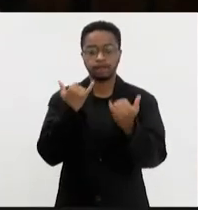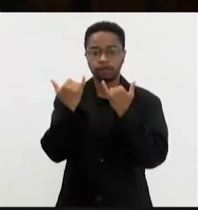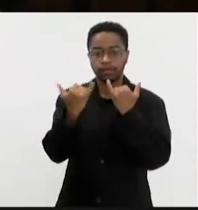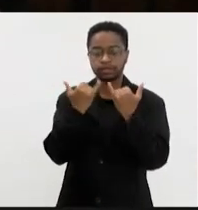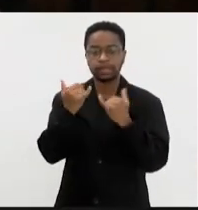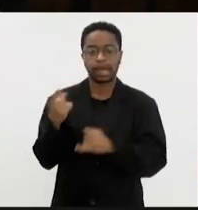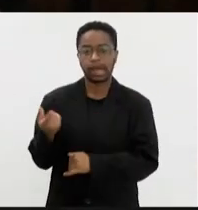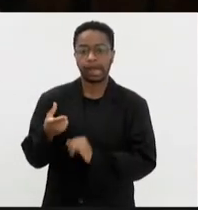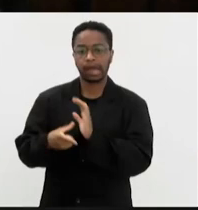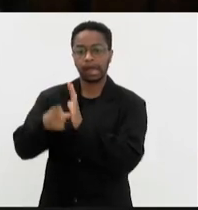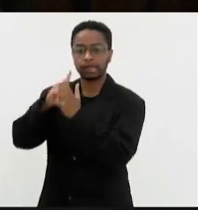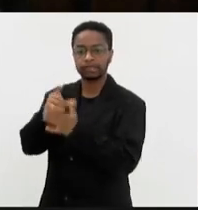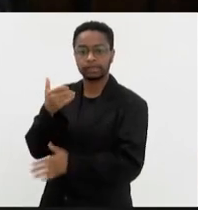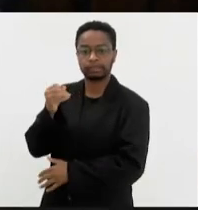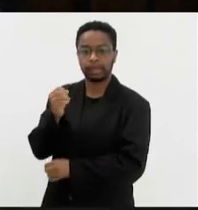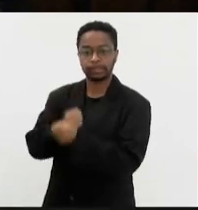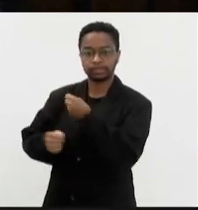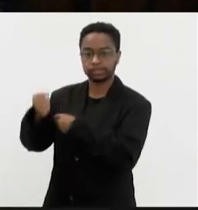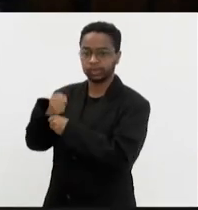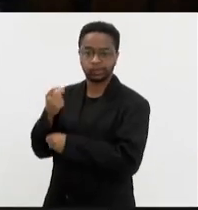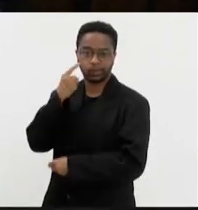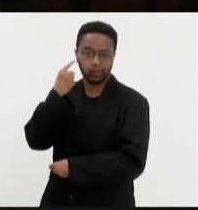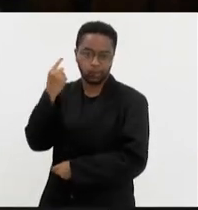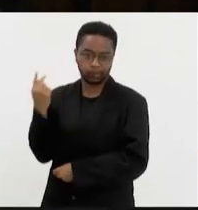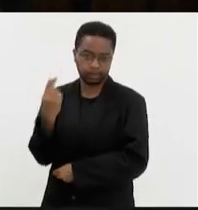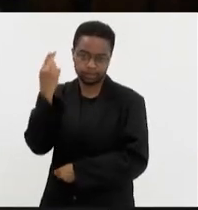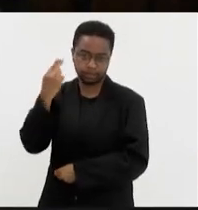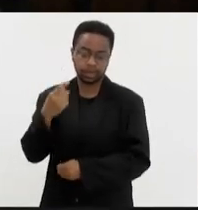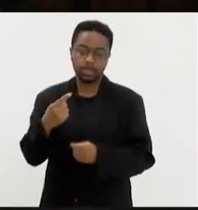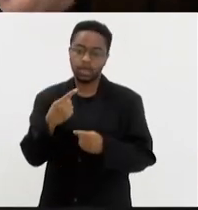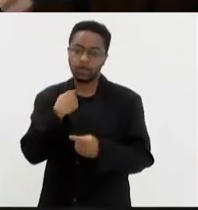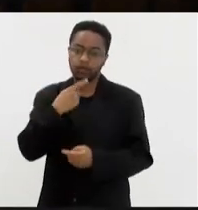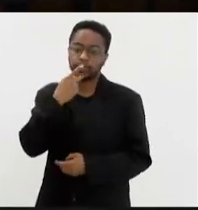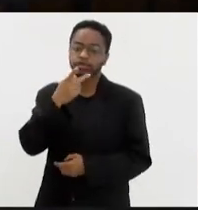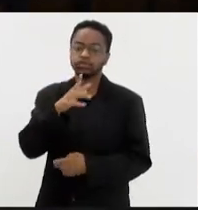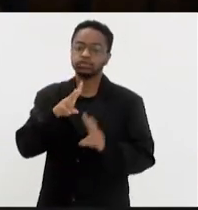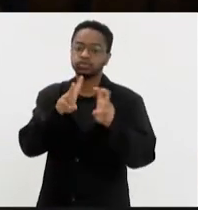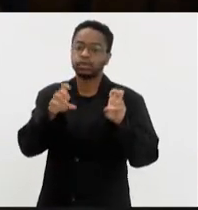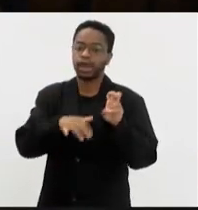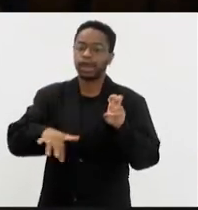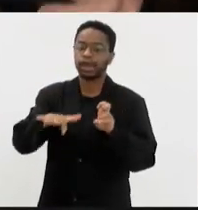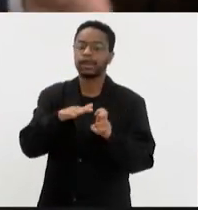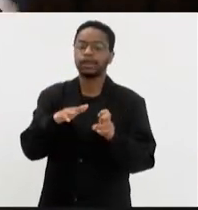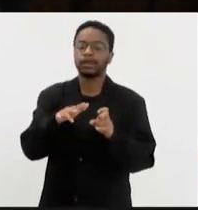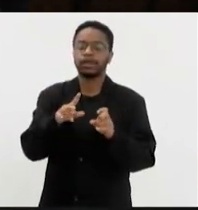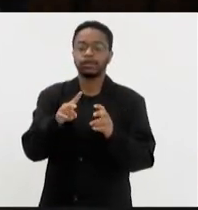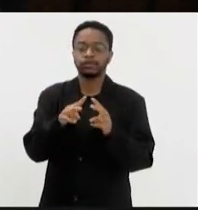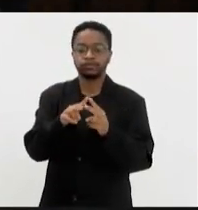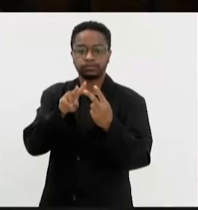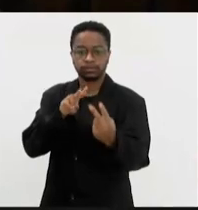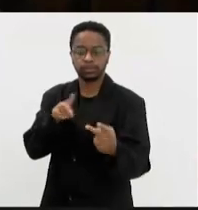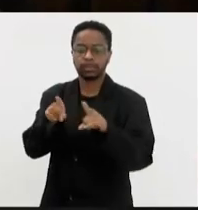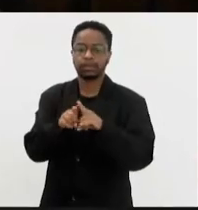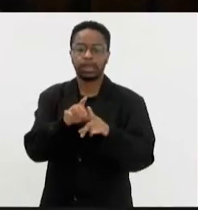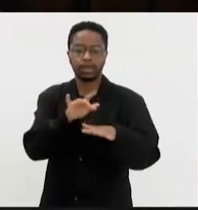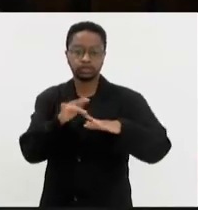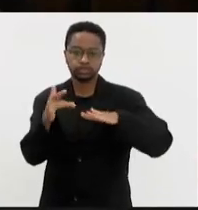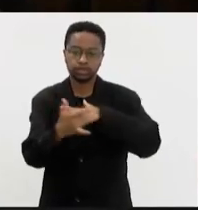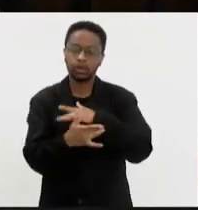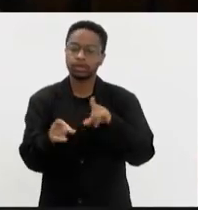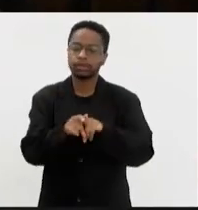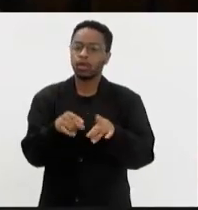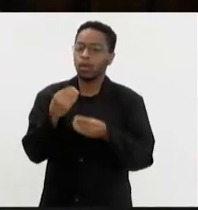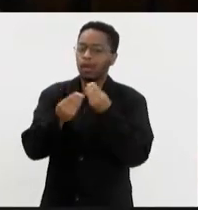há 10 anos né Falo do mundo digital das redes sociais da velocidade da comunicação da